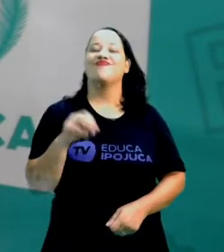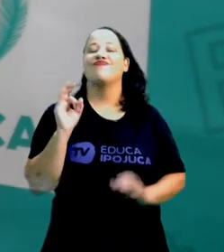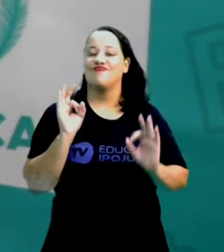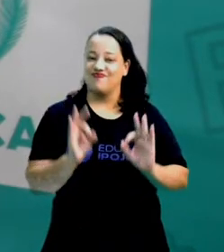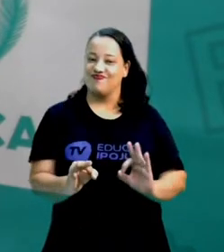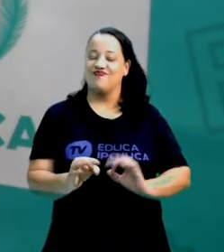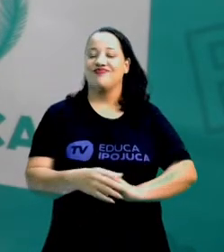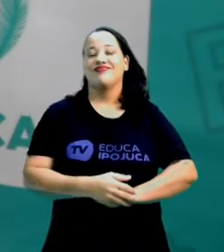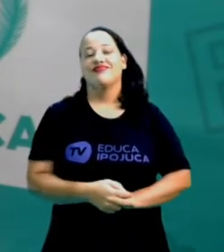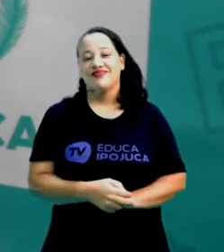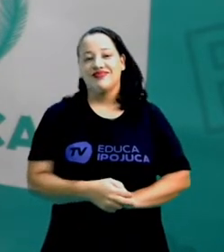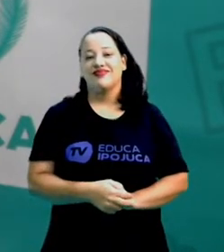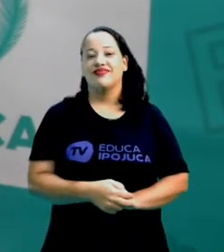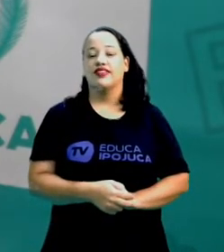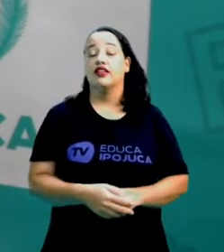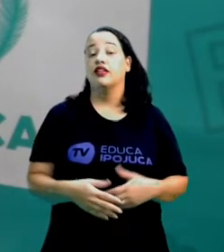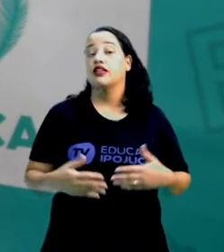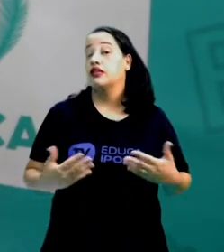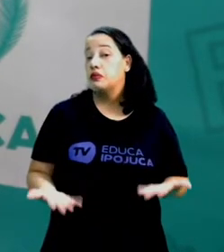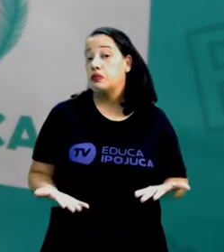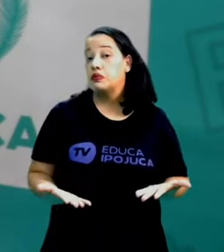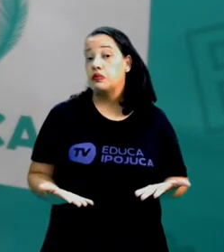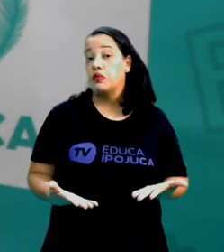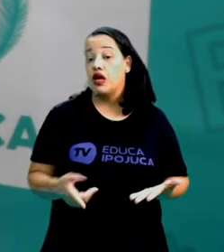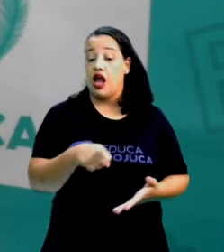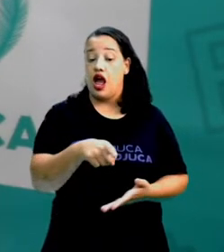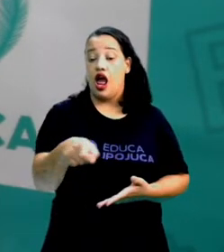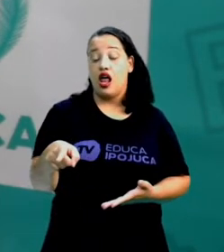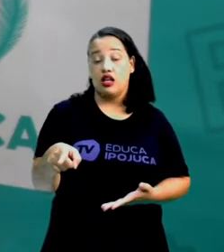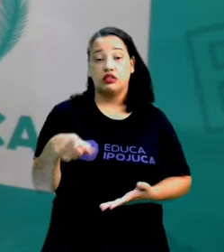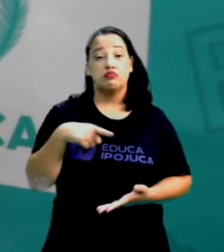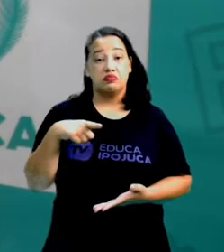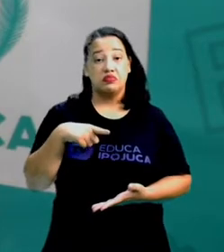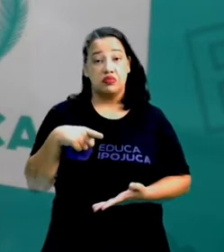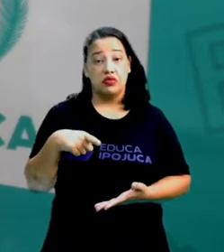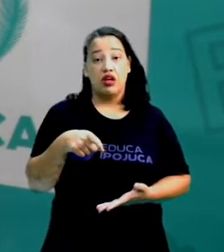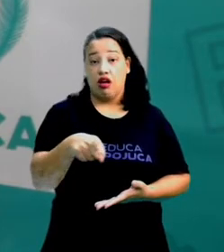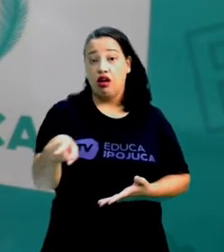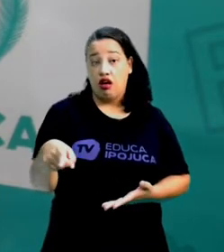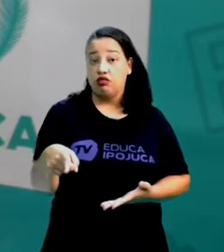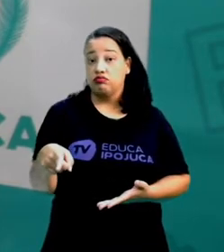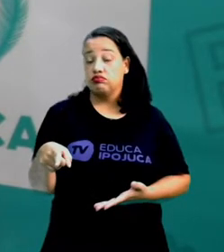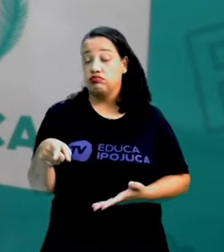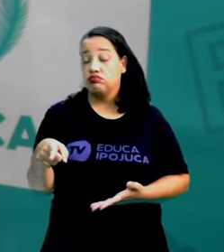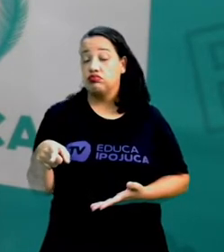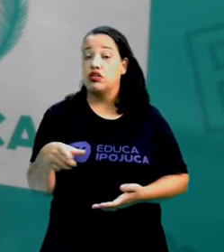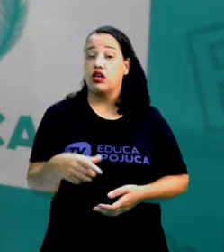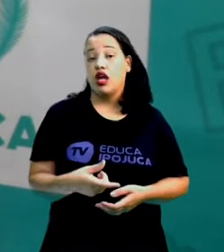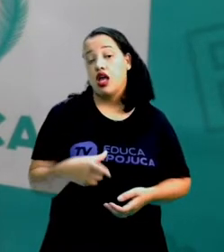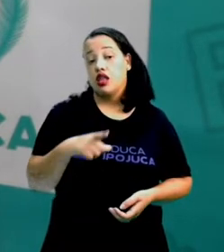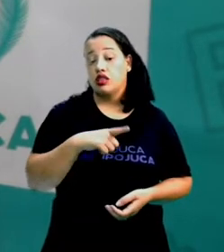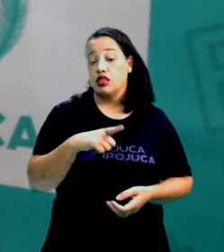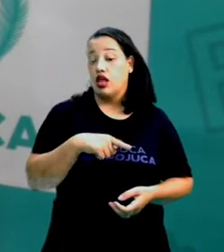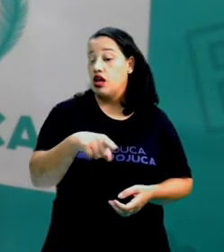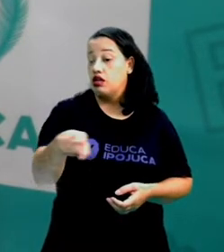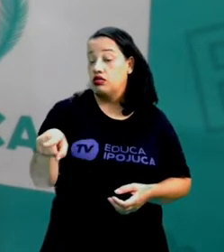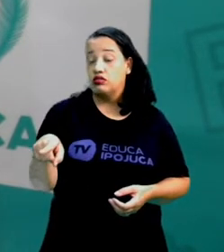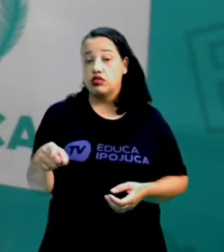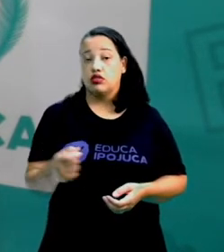certeza. E será que vão sobrar lápis? Vocês acham, crianças, que vão sobrar lápis